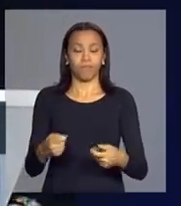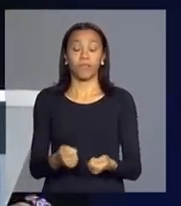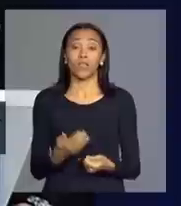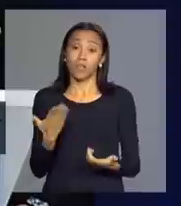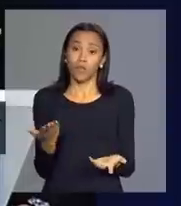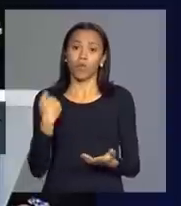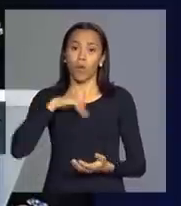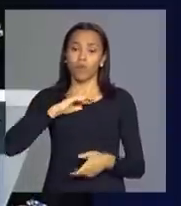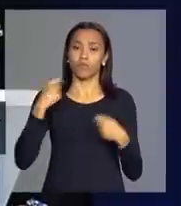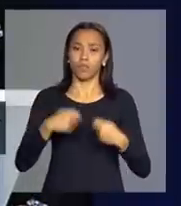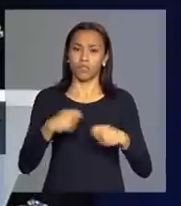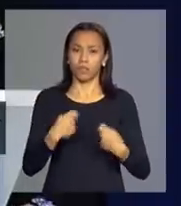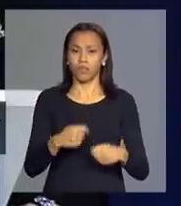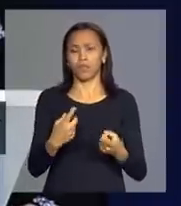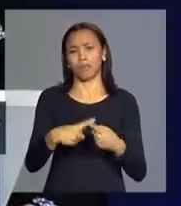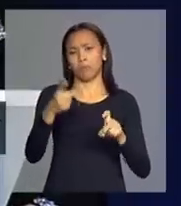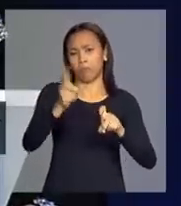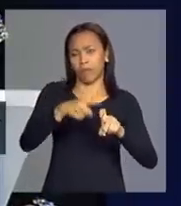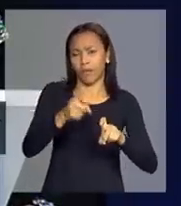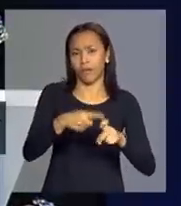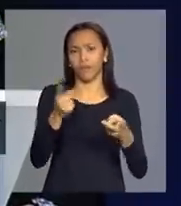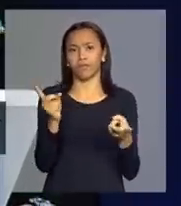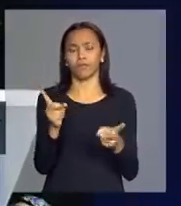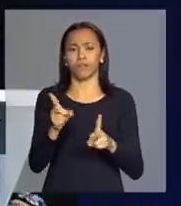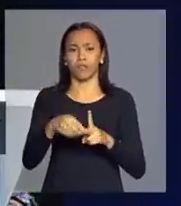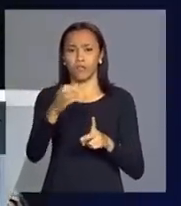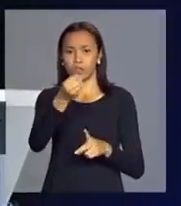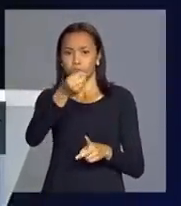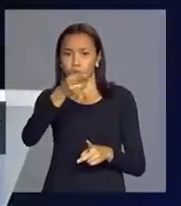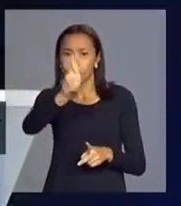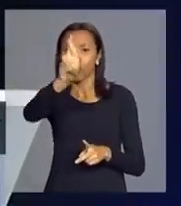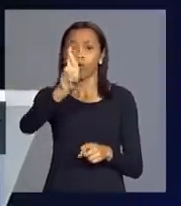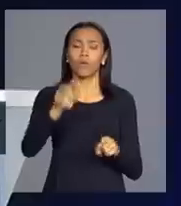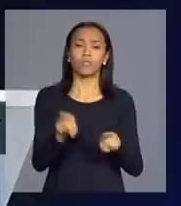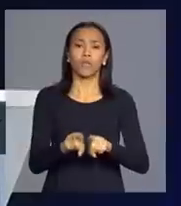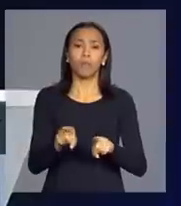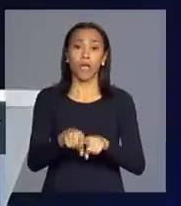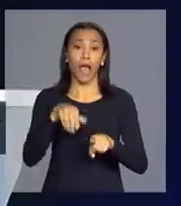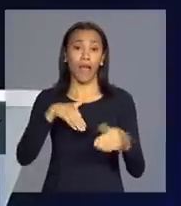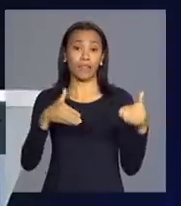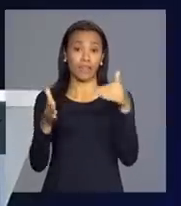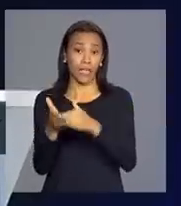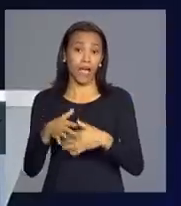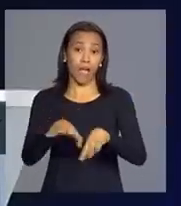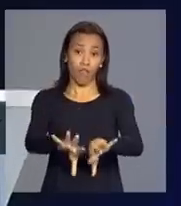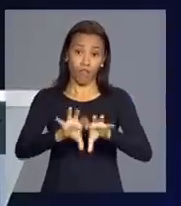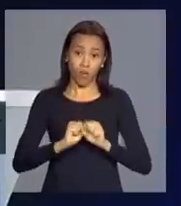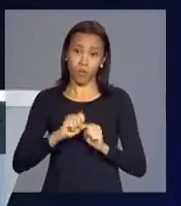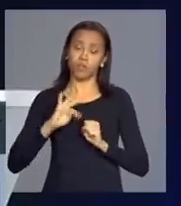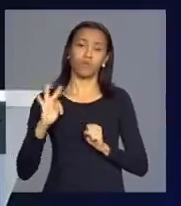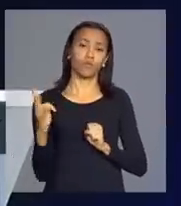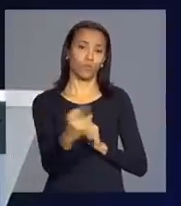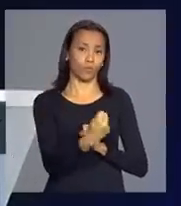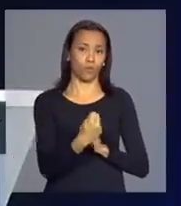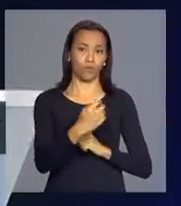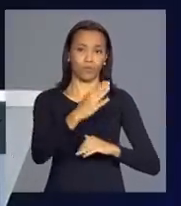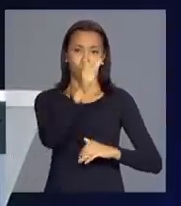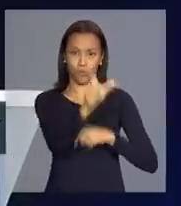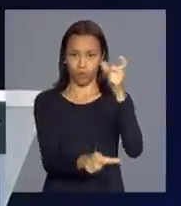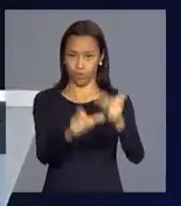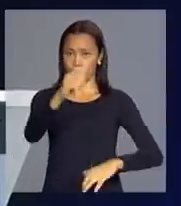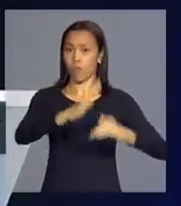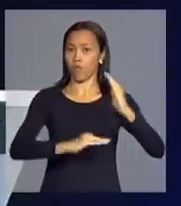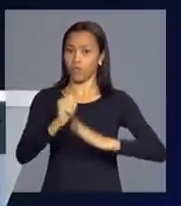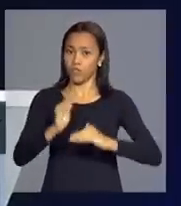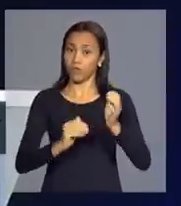precisamos, desde médicos, doutores, até a formação de todos os profissionais. Profissional